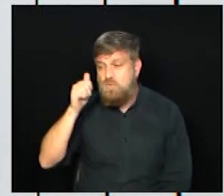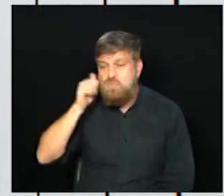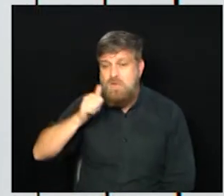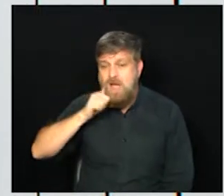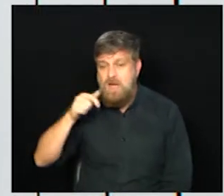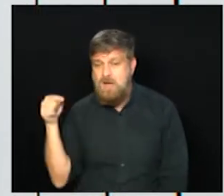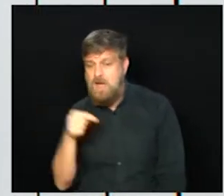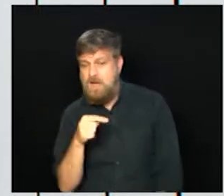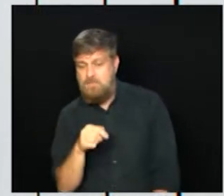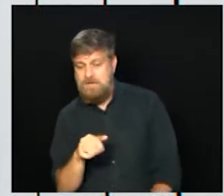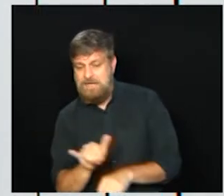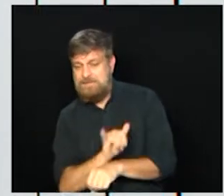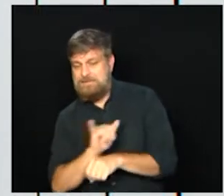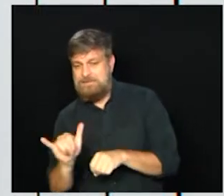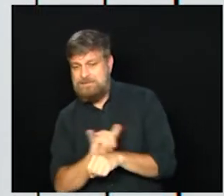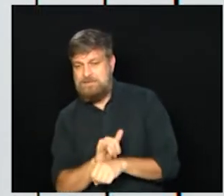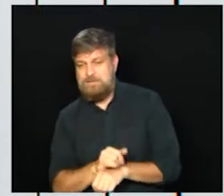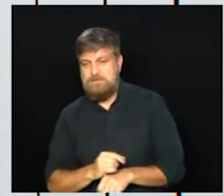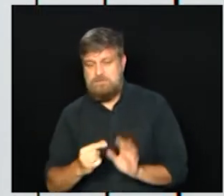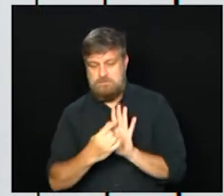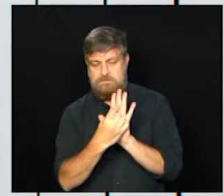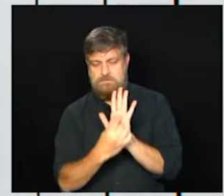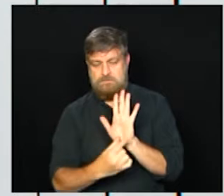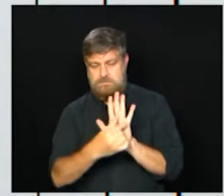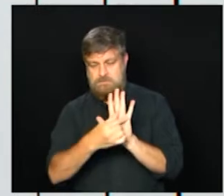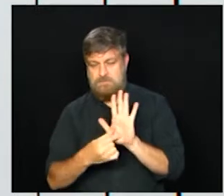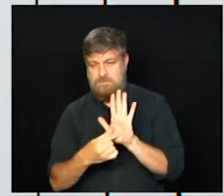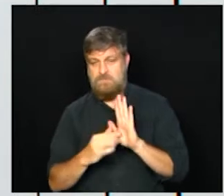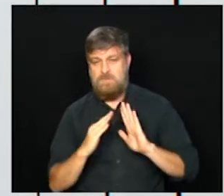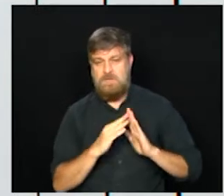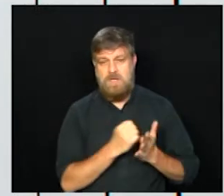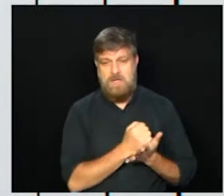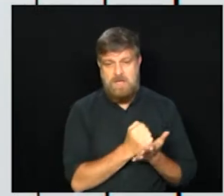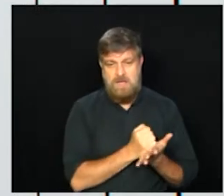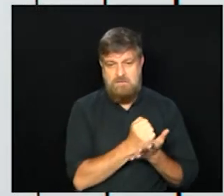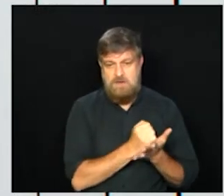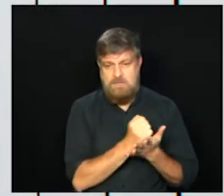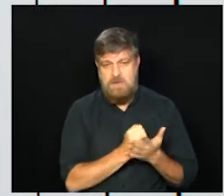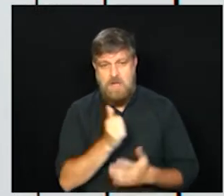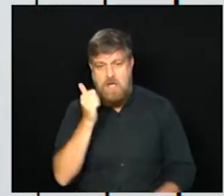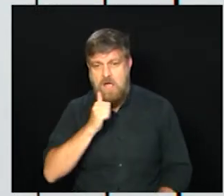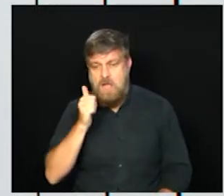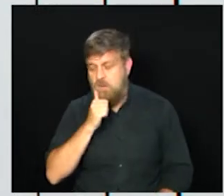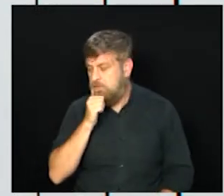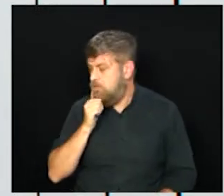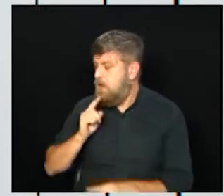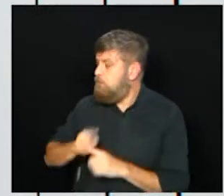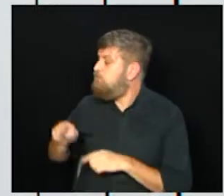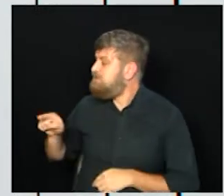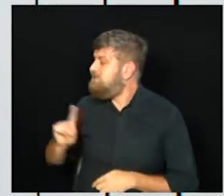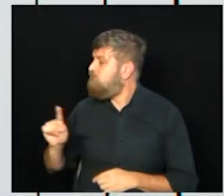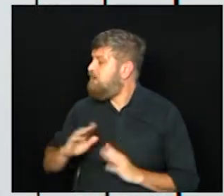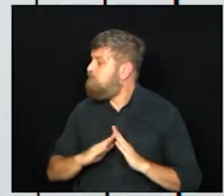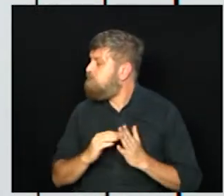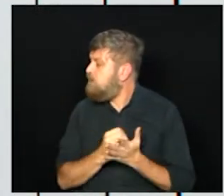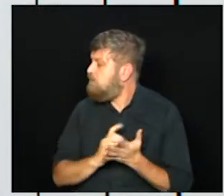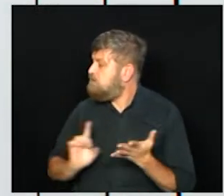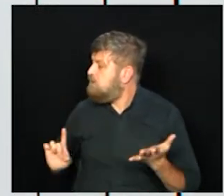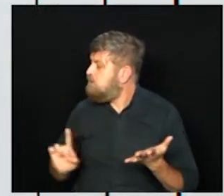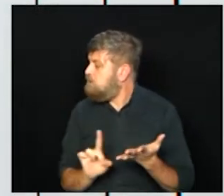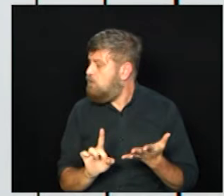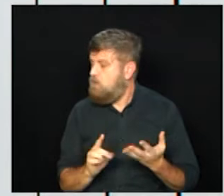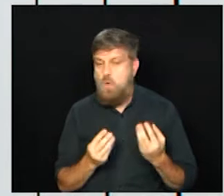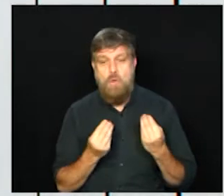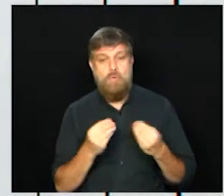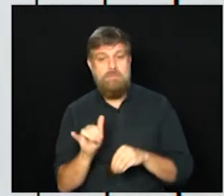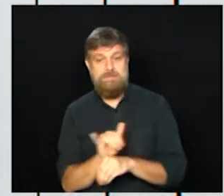serviço. Então, o X na mão em farmácias, agora muitas mulheres são privadas de irem às farmácias. Então, como a gente encontra